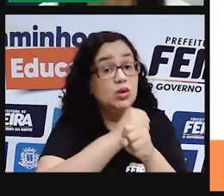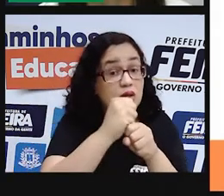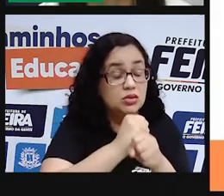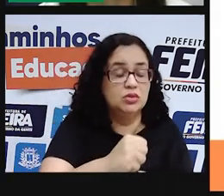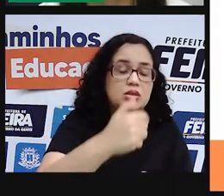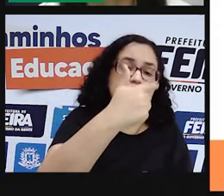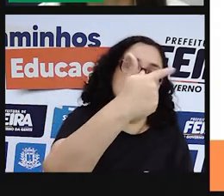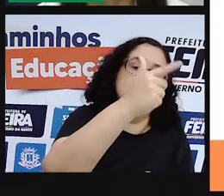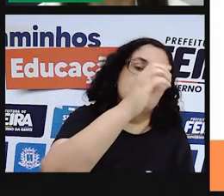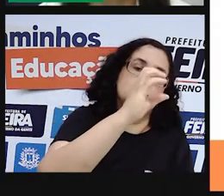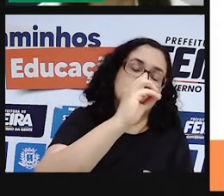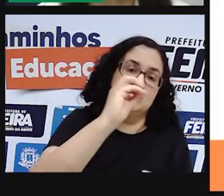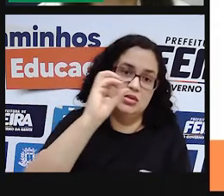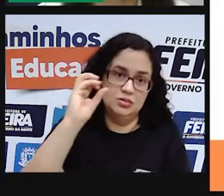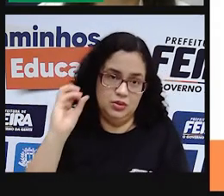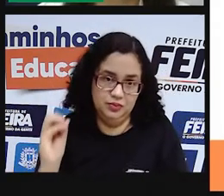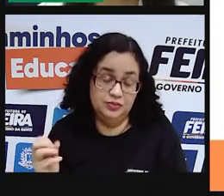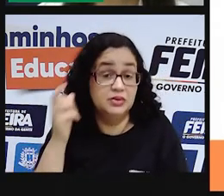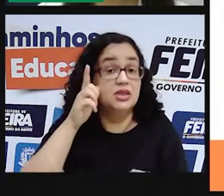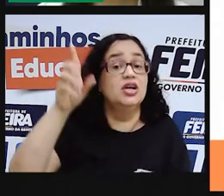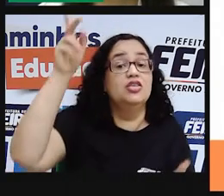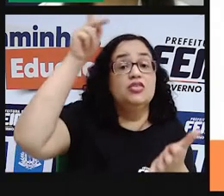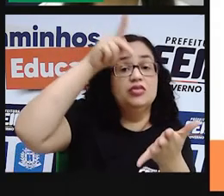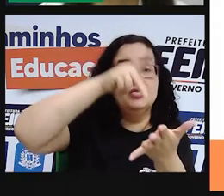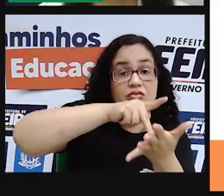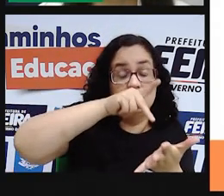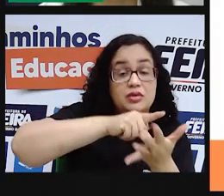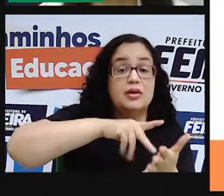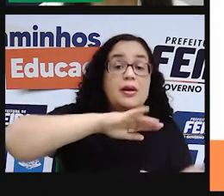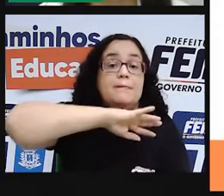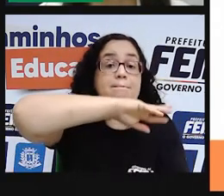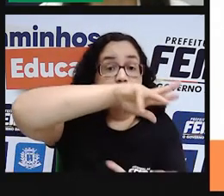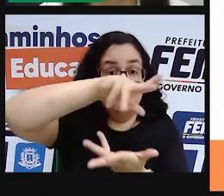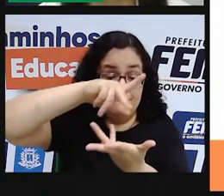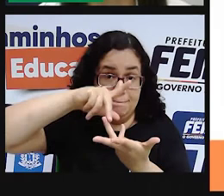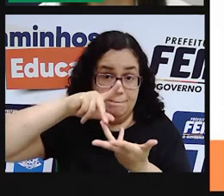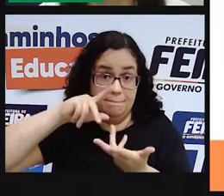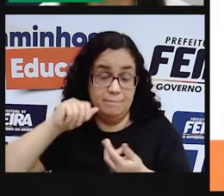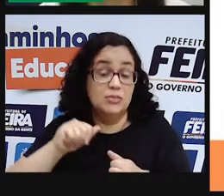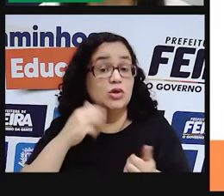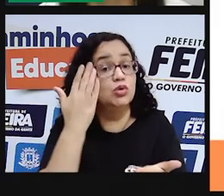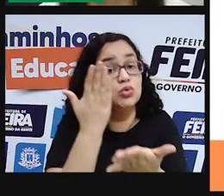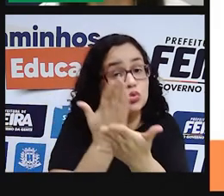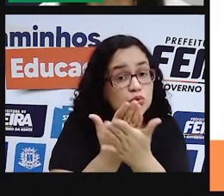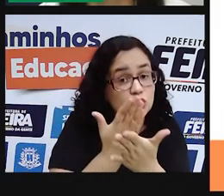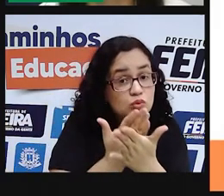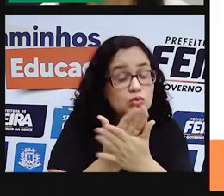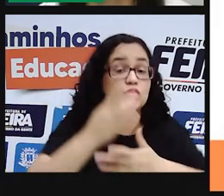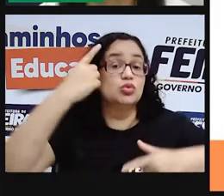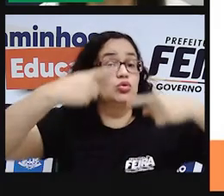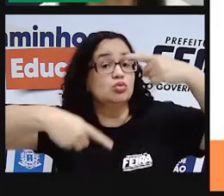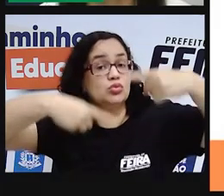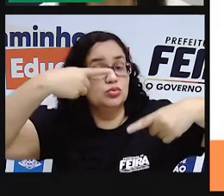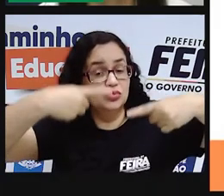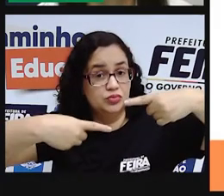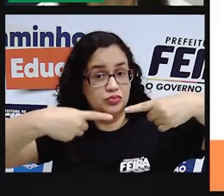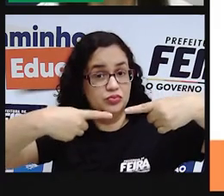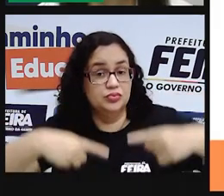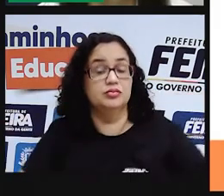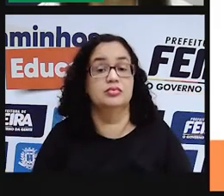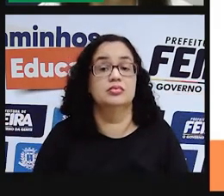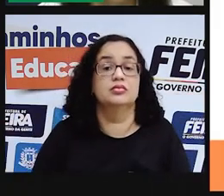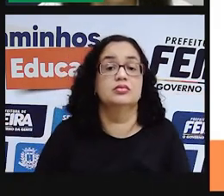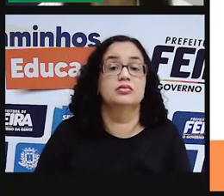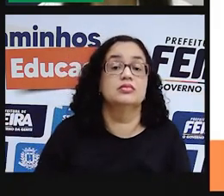meados dos anos 2000 que alcançou verdadeiro impacto midiático e reacendeu os estudos e discussões sobre o fenômeno,